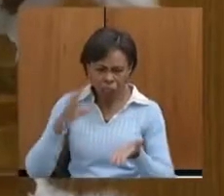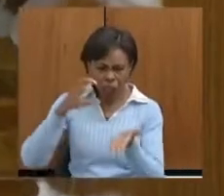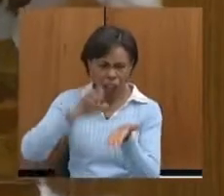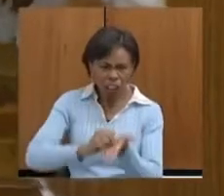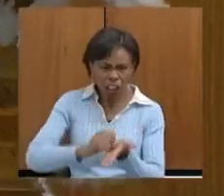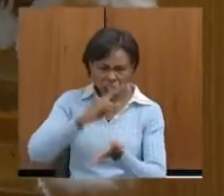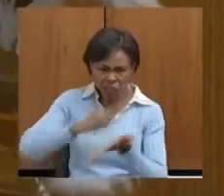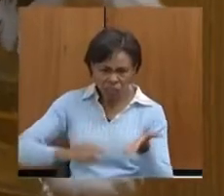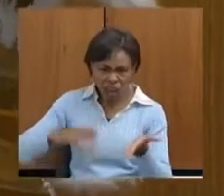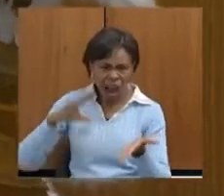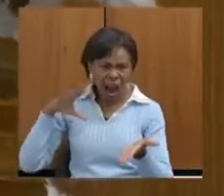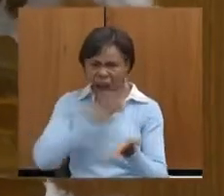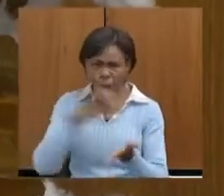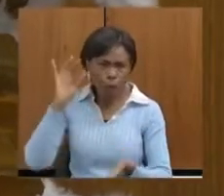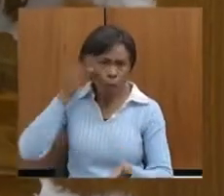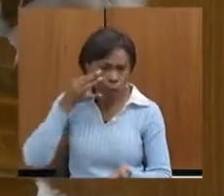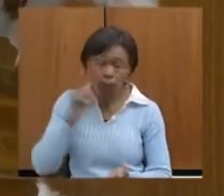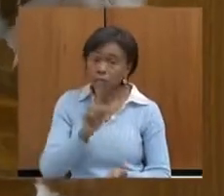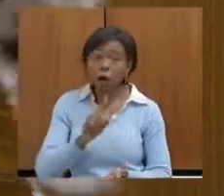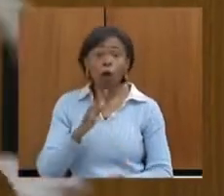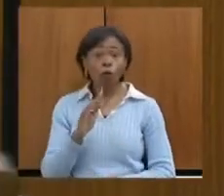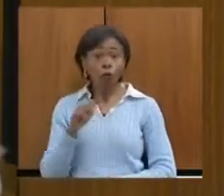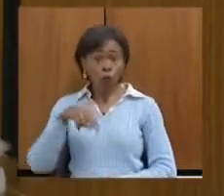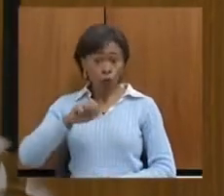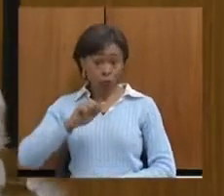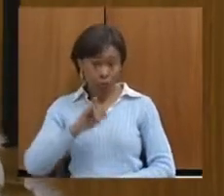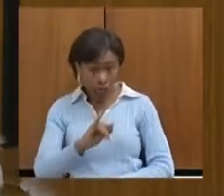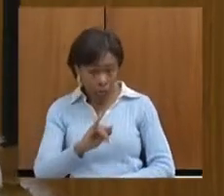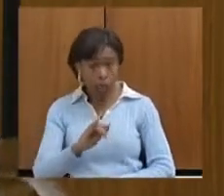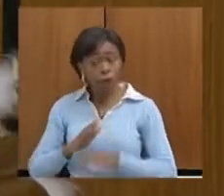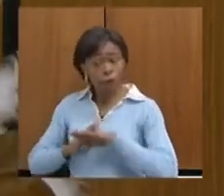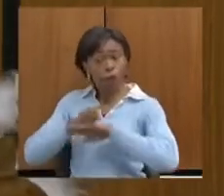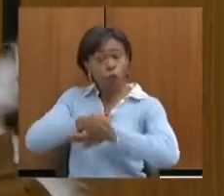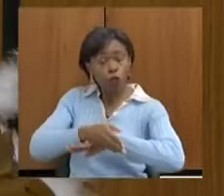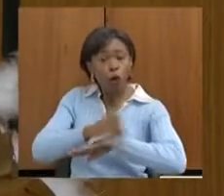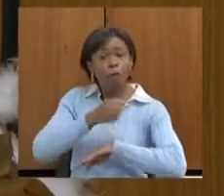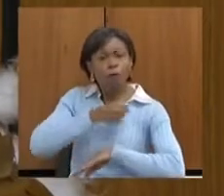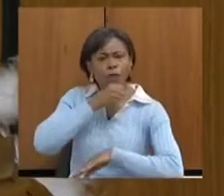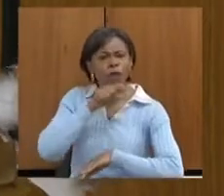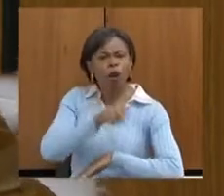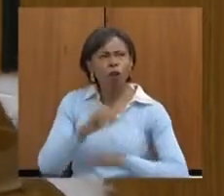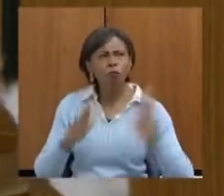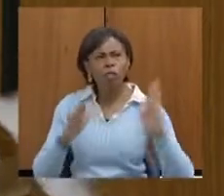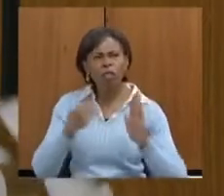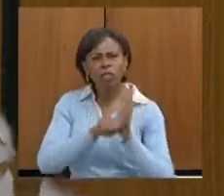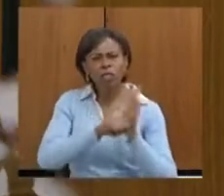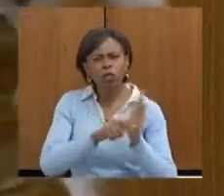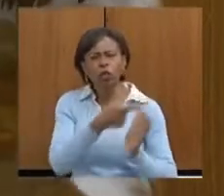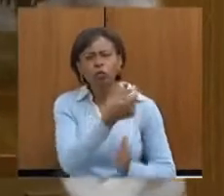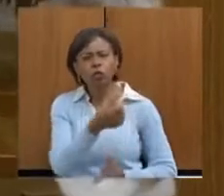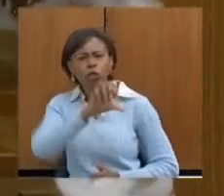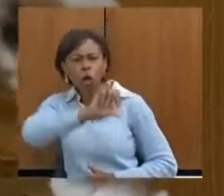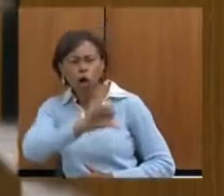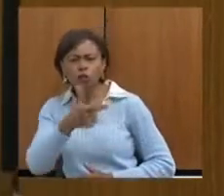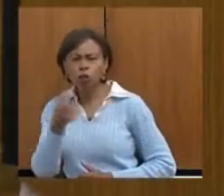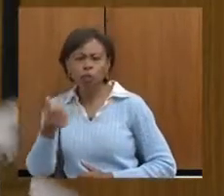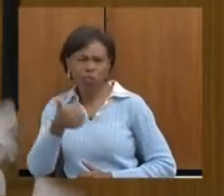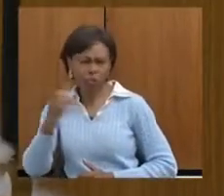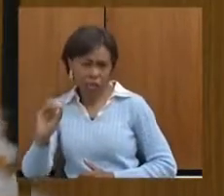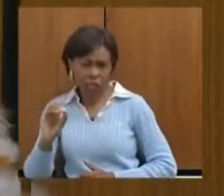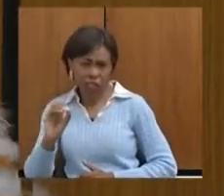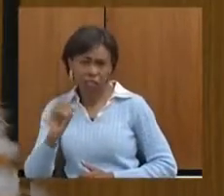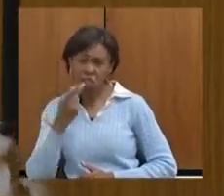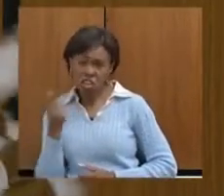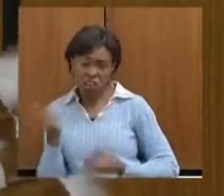porque a Funai e ela com visitou a minha vó né entre o sucesso 2009/2010 né falou que ia botar e nunca mais retornou então